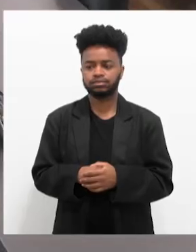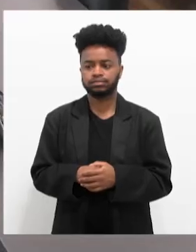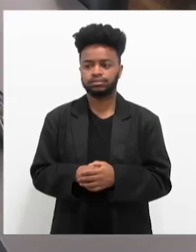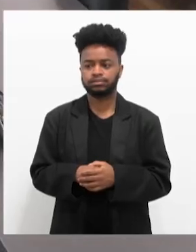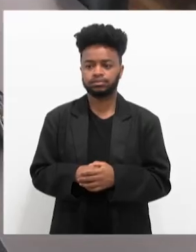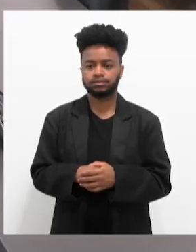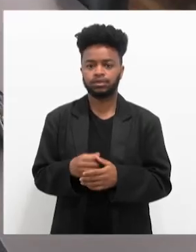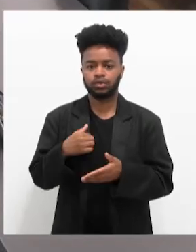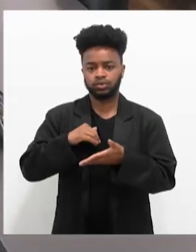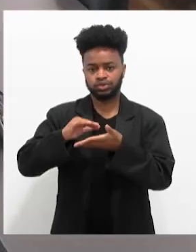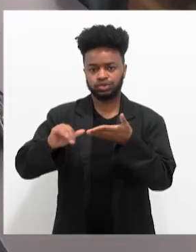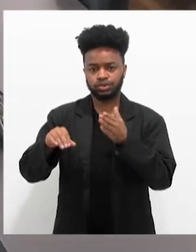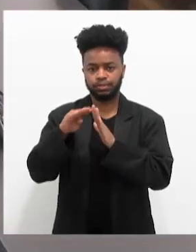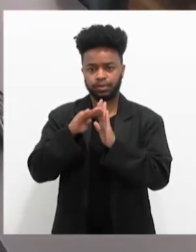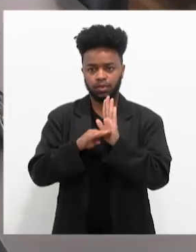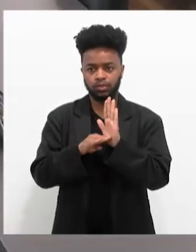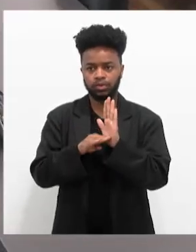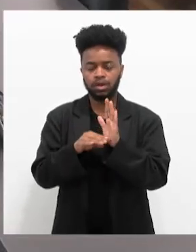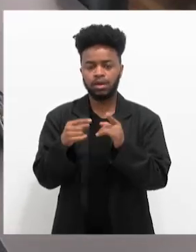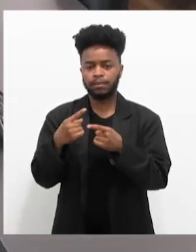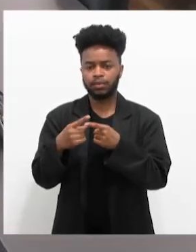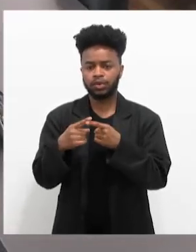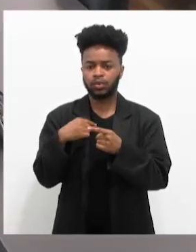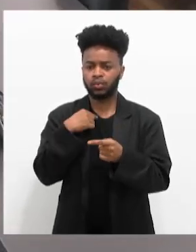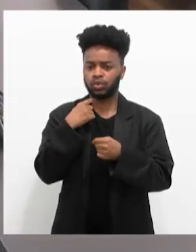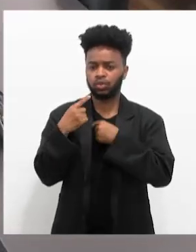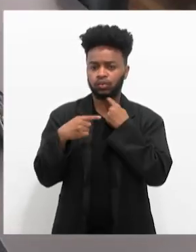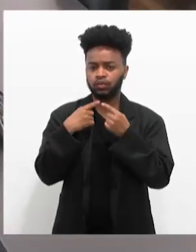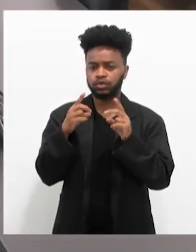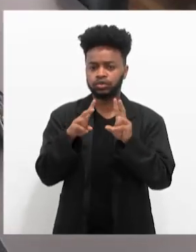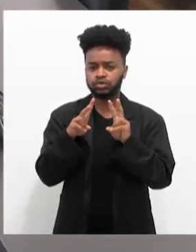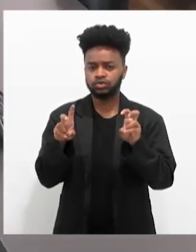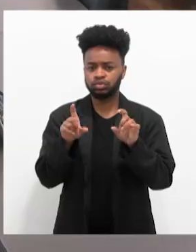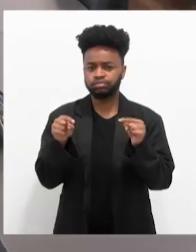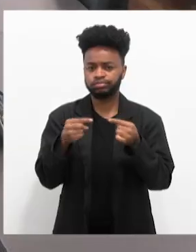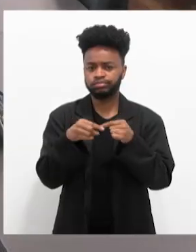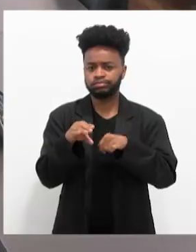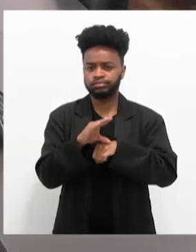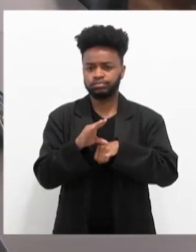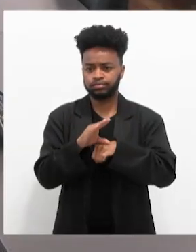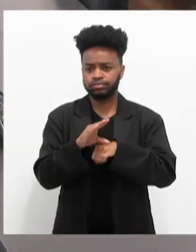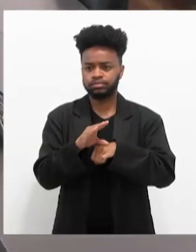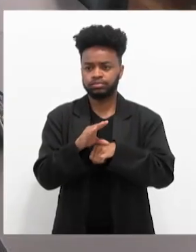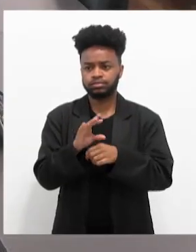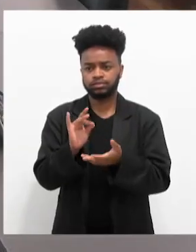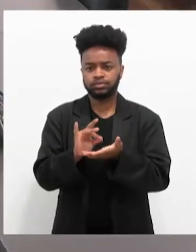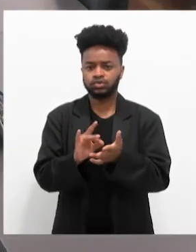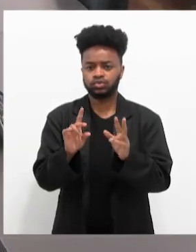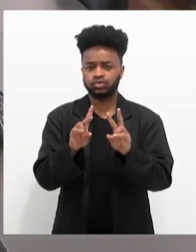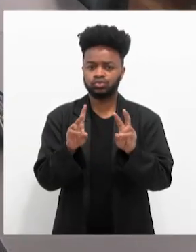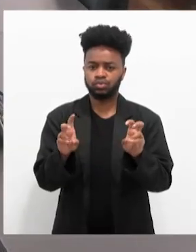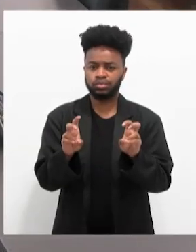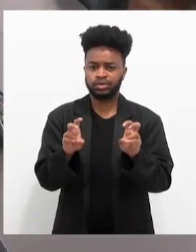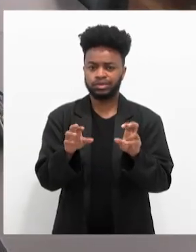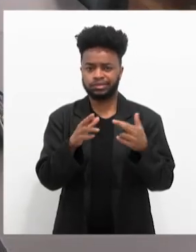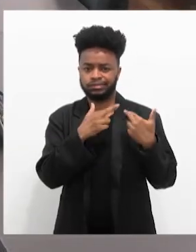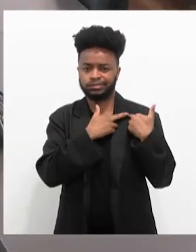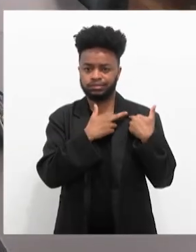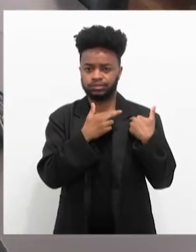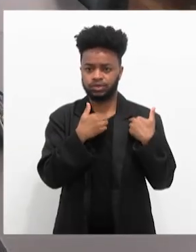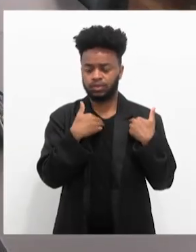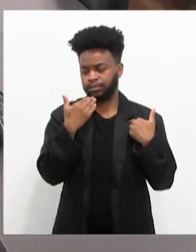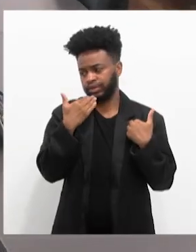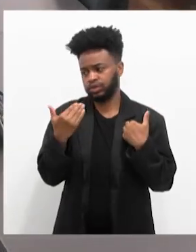Eu vou retirar de pauta, porque eu tenho dúvidas sobre a constitucionalidade, na verdade, sobre a competência. Eu ia pedir nossa. até para Então, discutir mesmo a